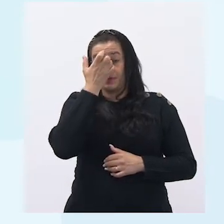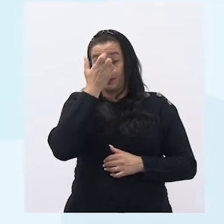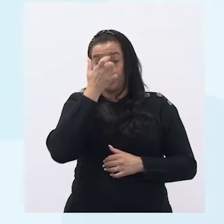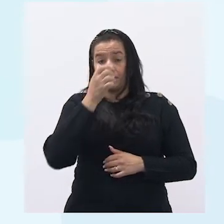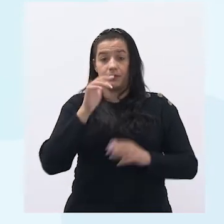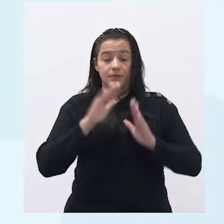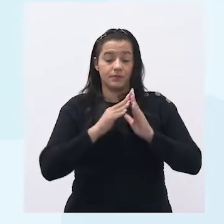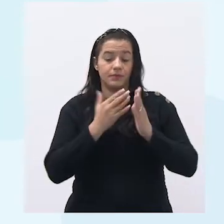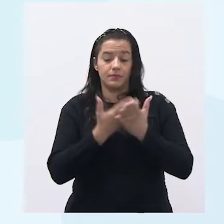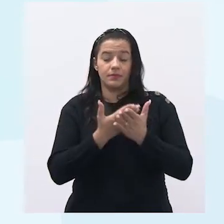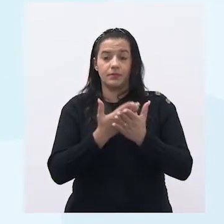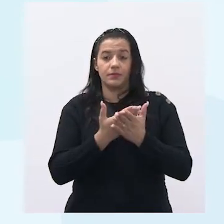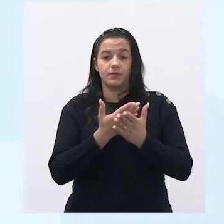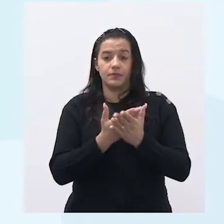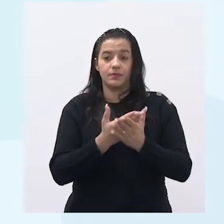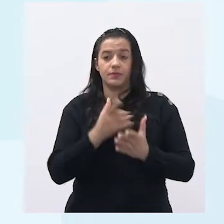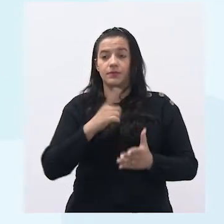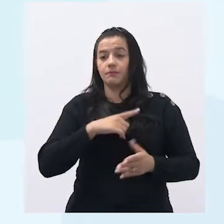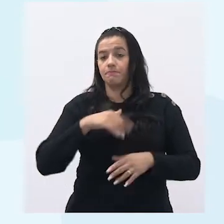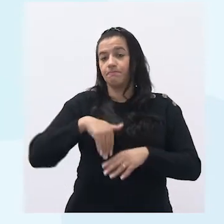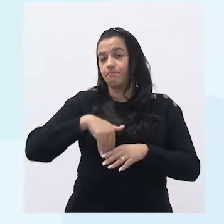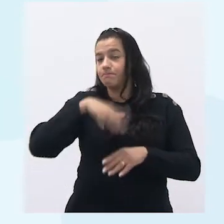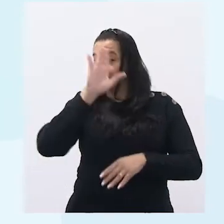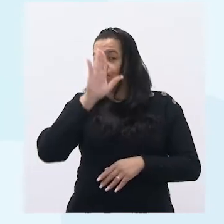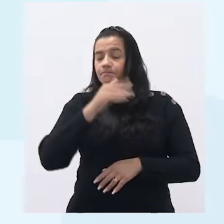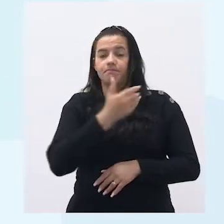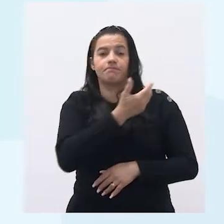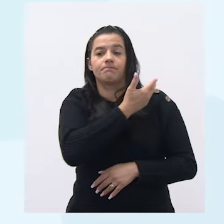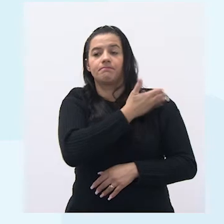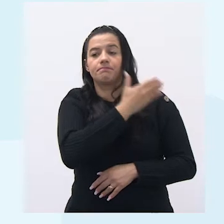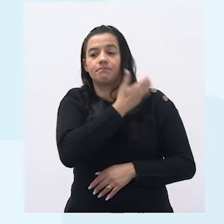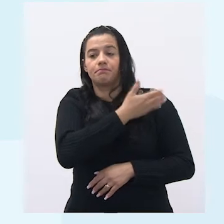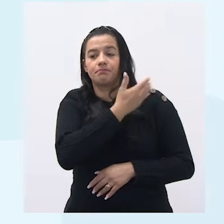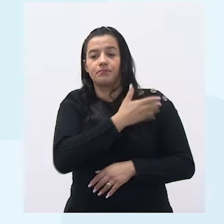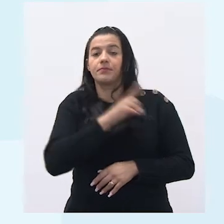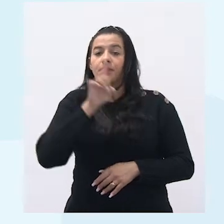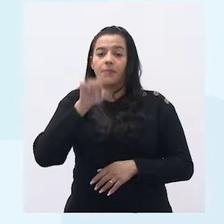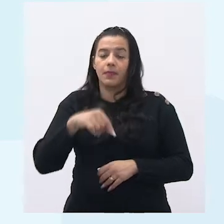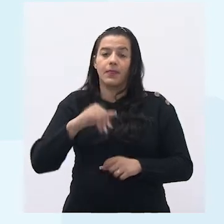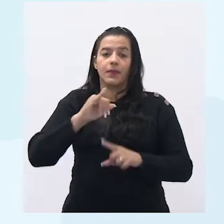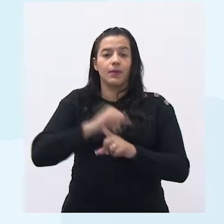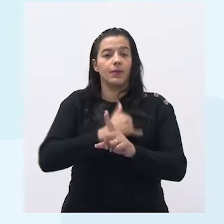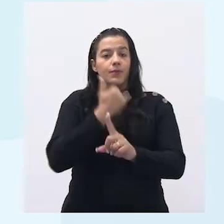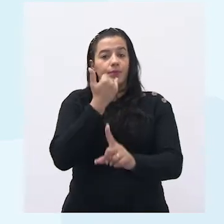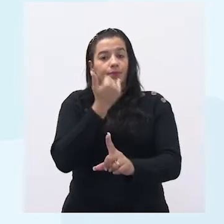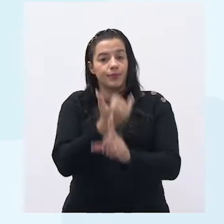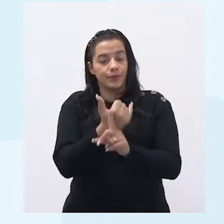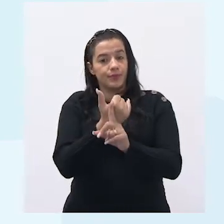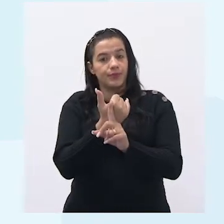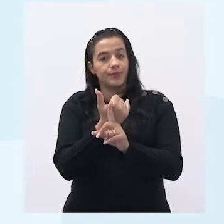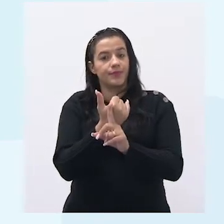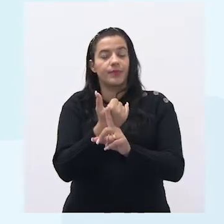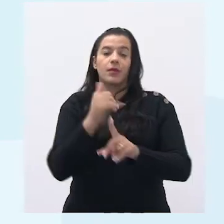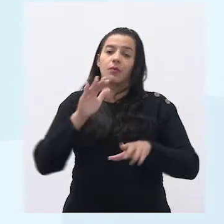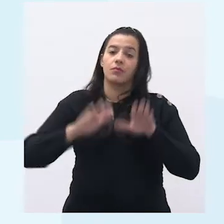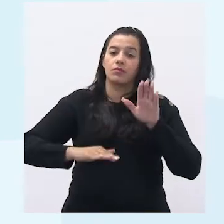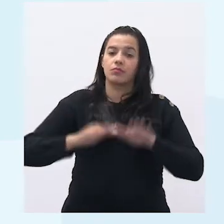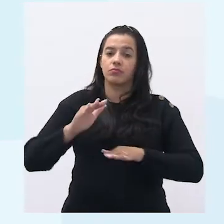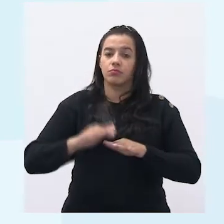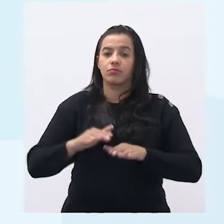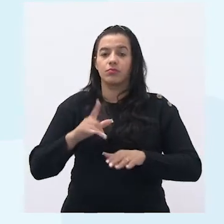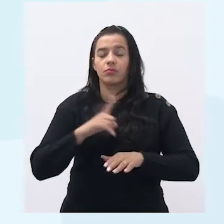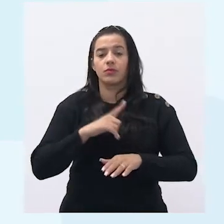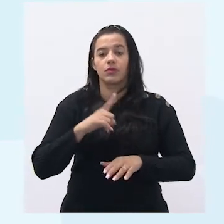preconceitos mais contundentes e presentes é o bullying, né? O bullying pode ser uma questão individual, pode relevar um